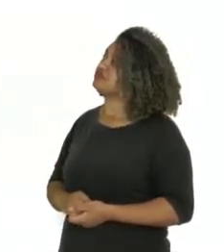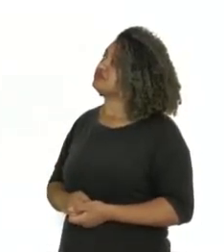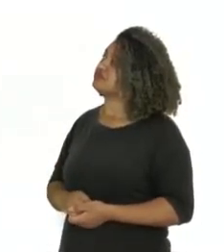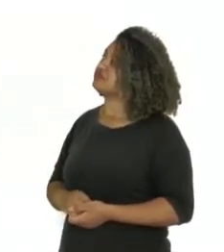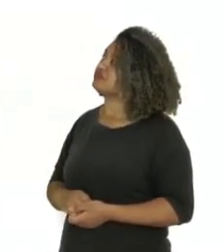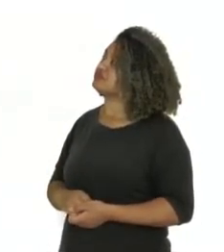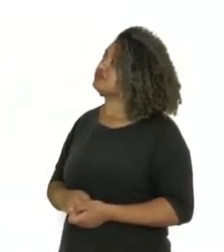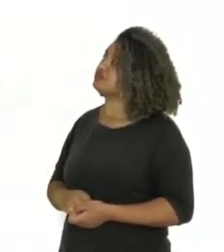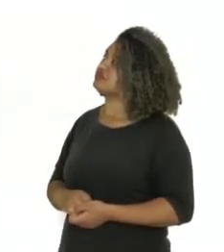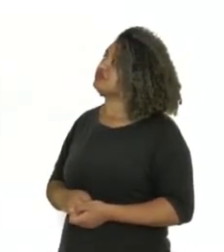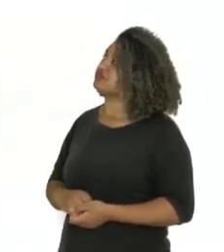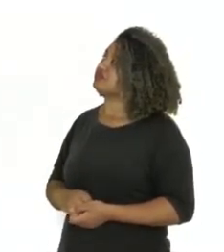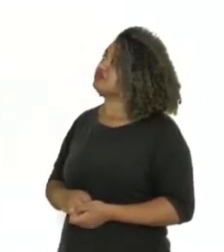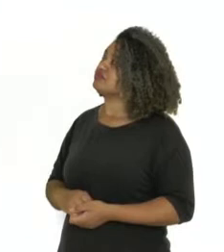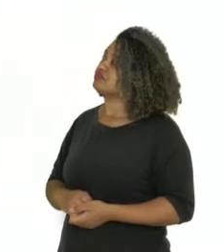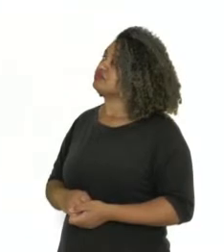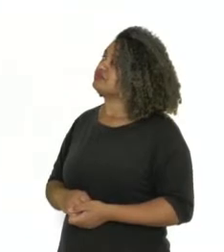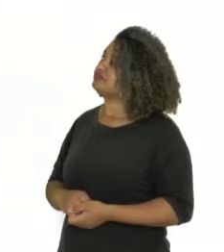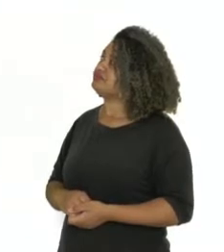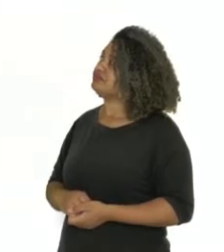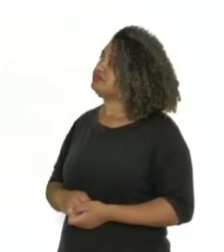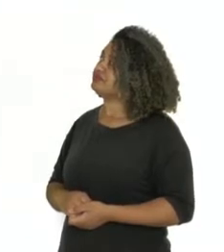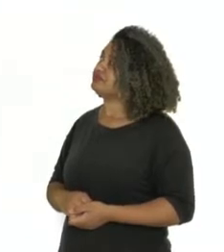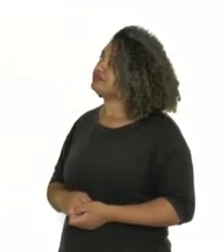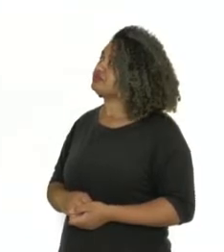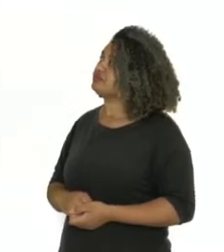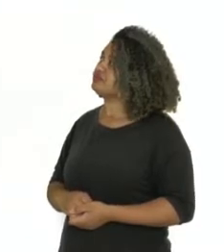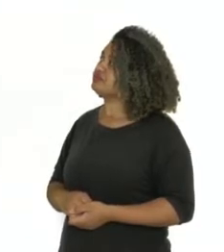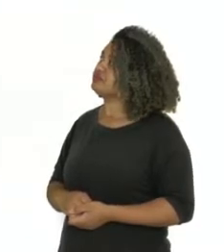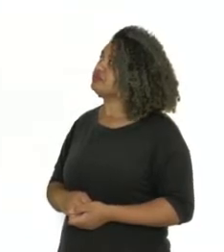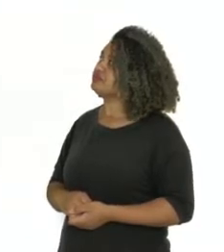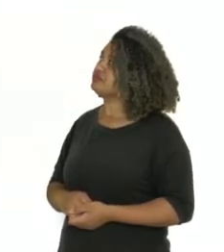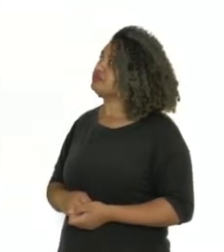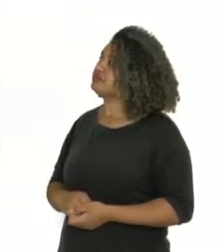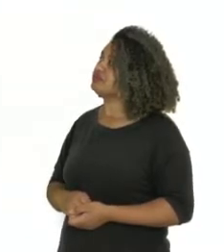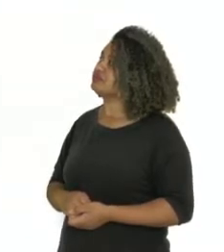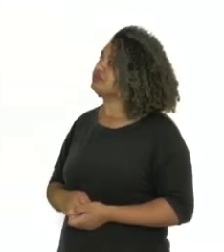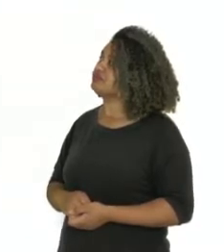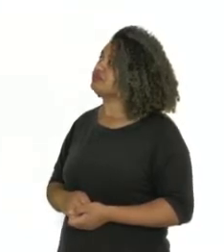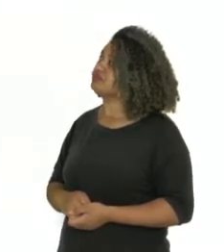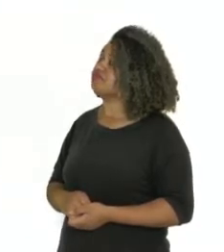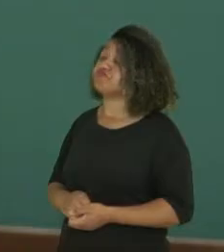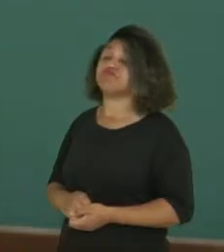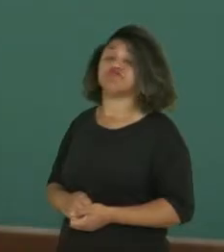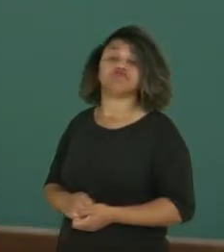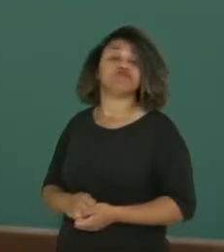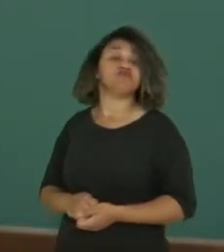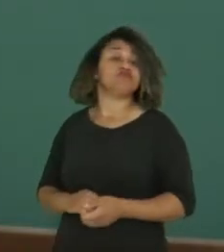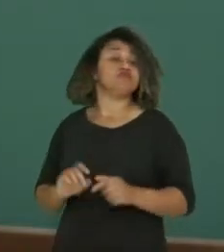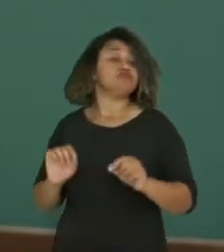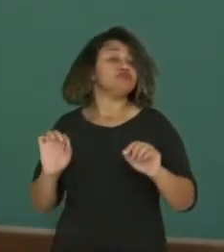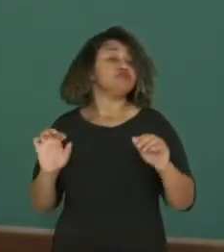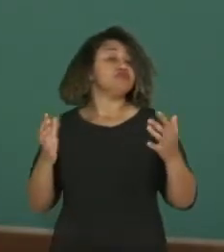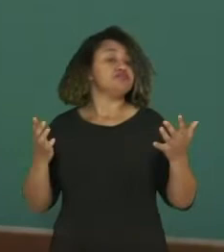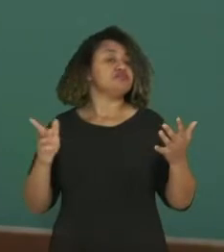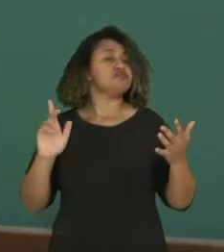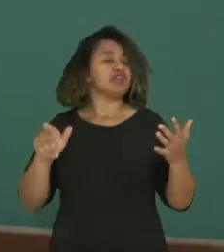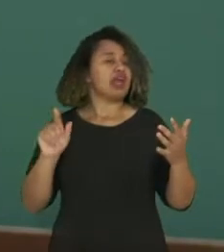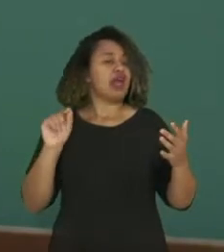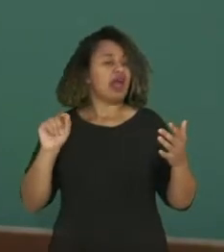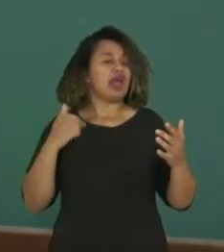um dos potajes mais famosos da gastronomia peruana, ou seja, um ícone